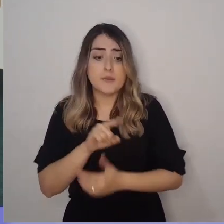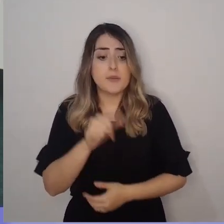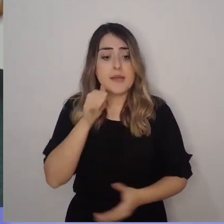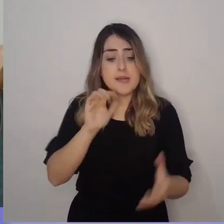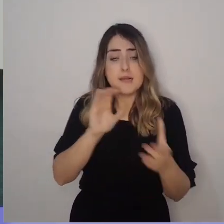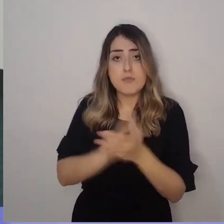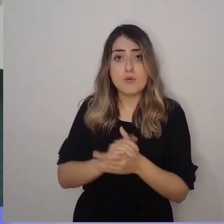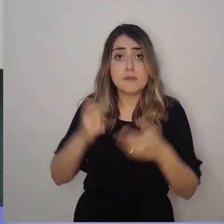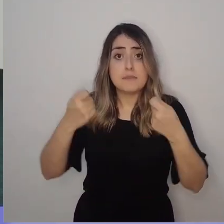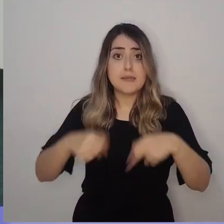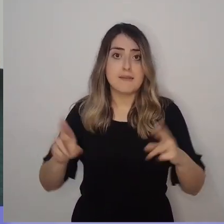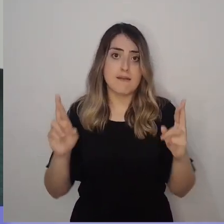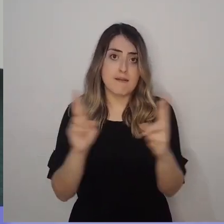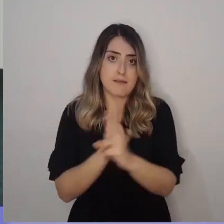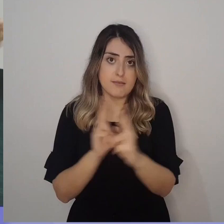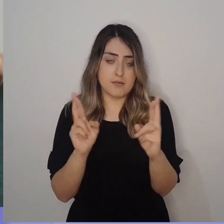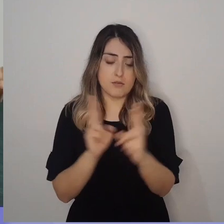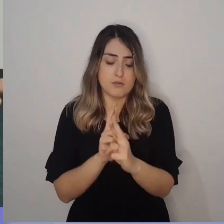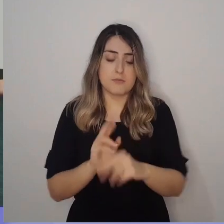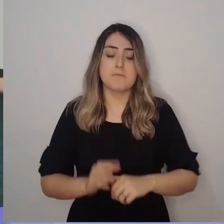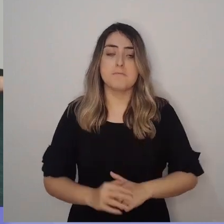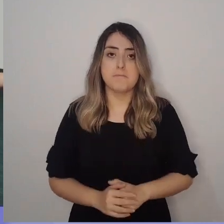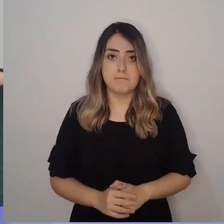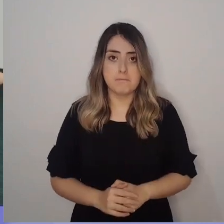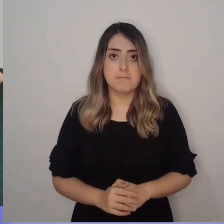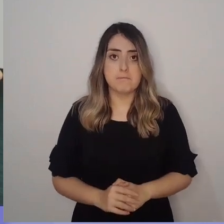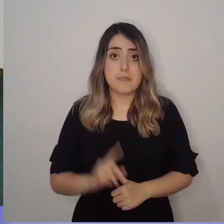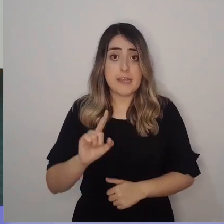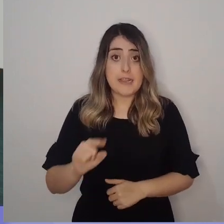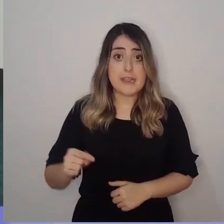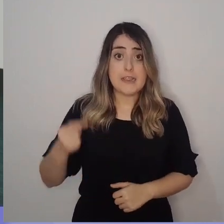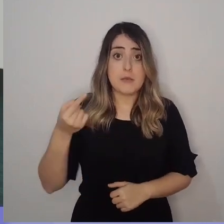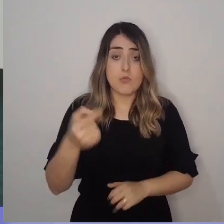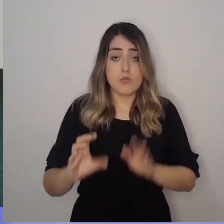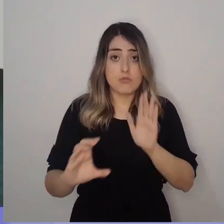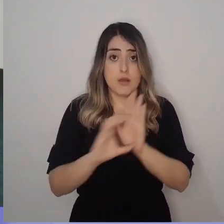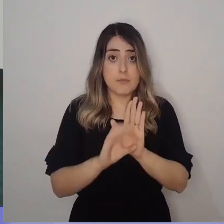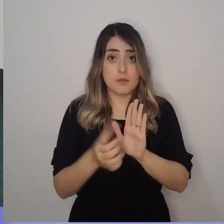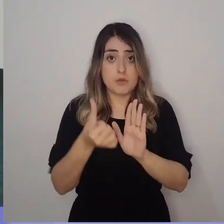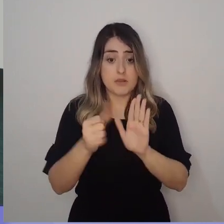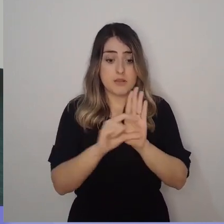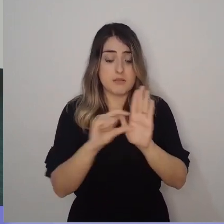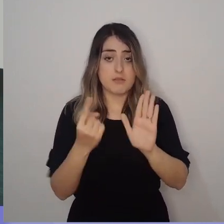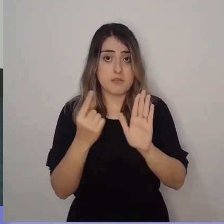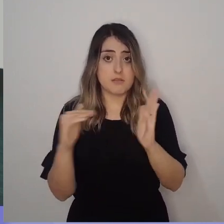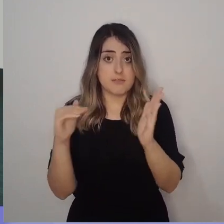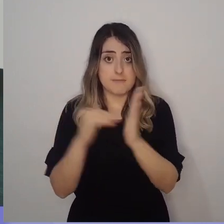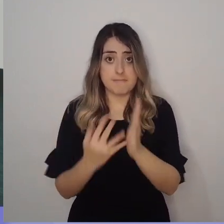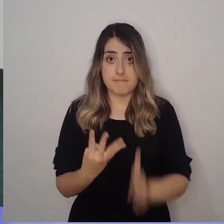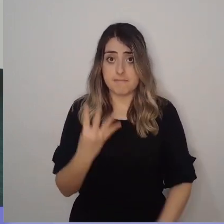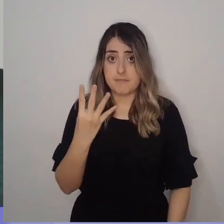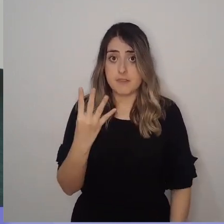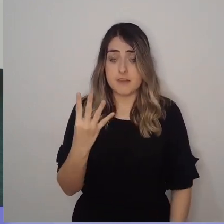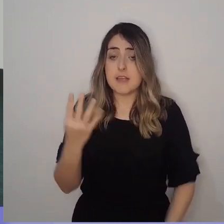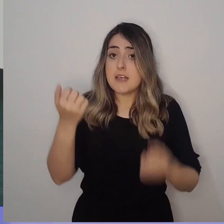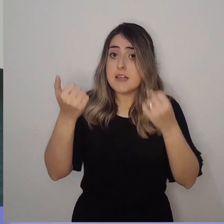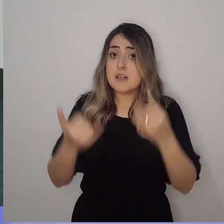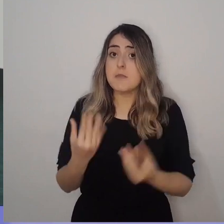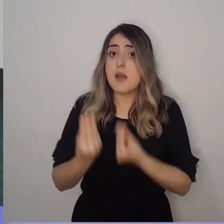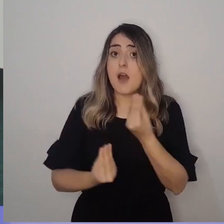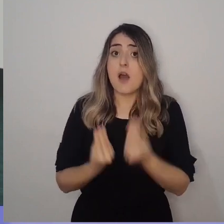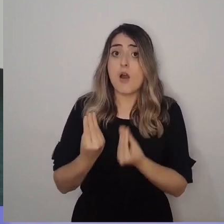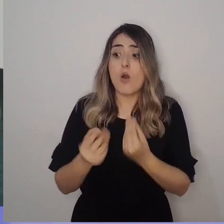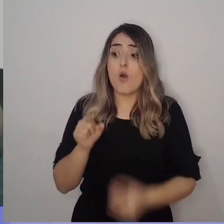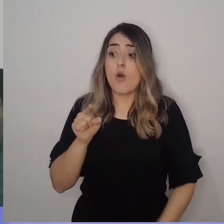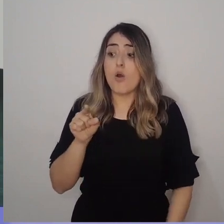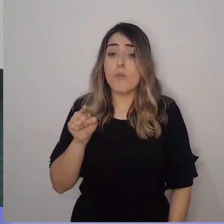esposa devem se tratar mutuamente no que concerne a submissão. Depois, no capítulo 6, versículos 1 a 4, ele